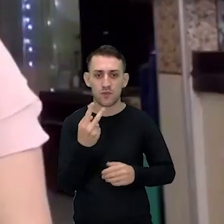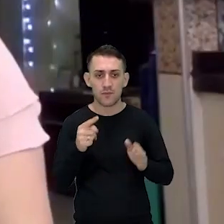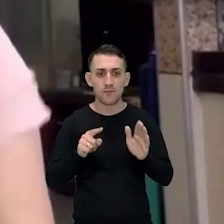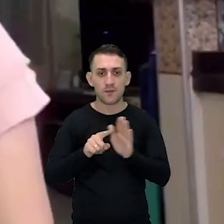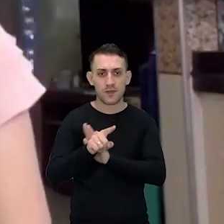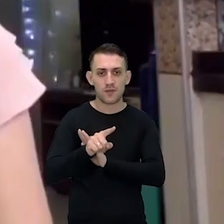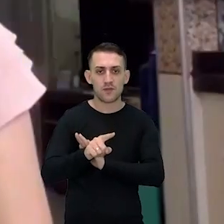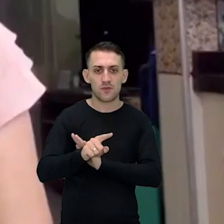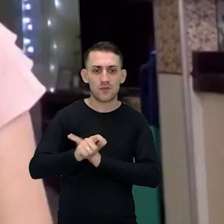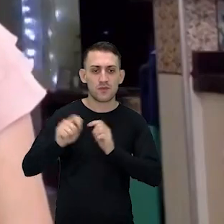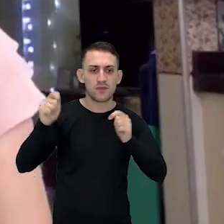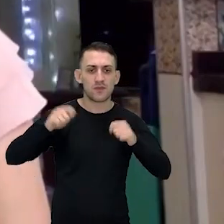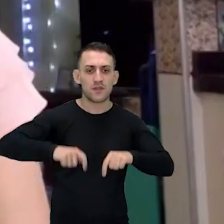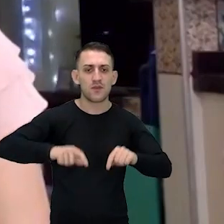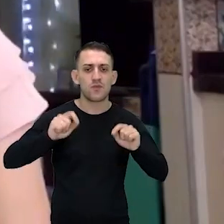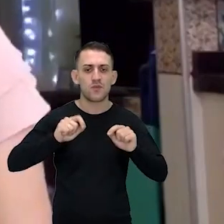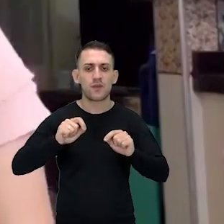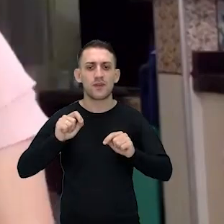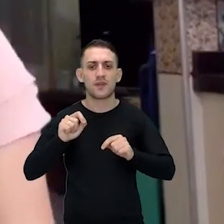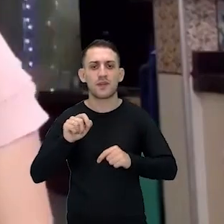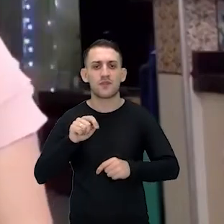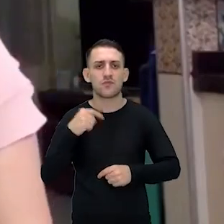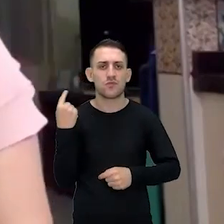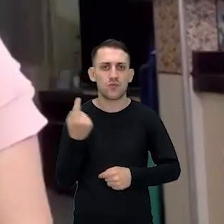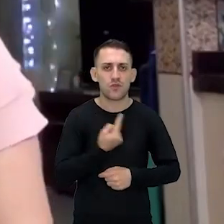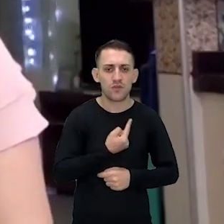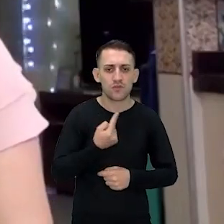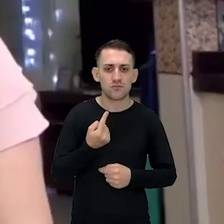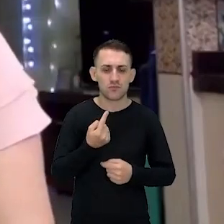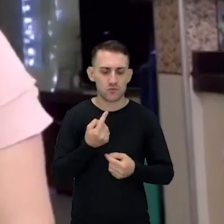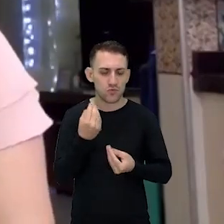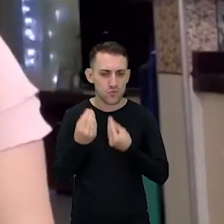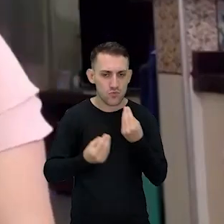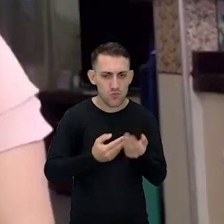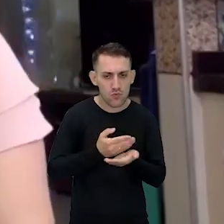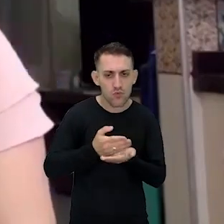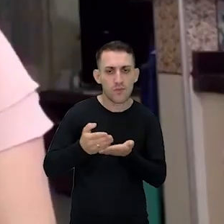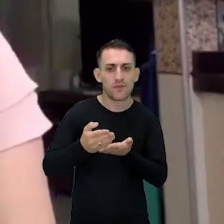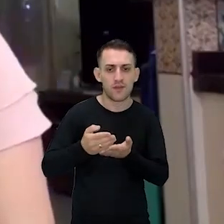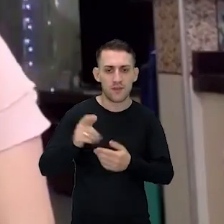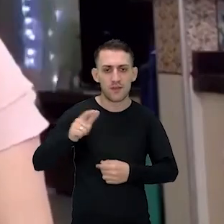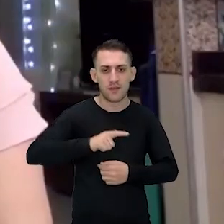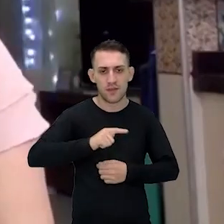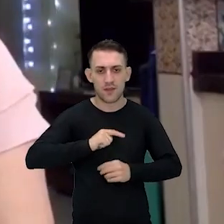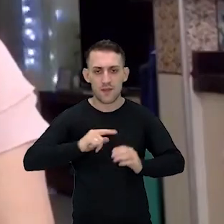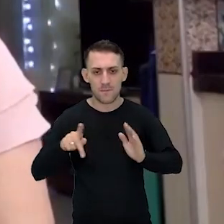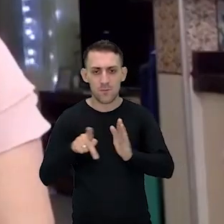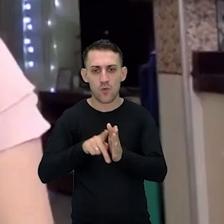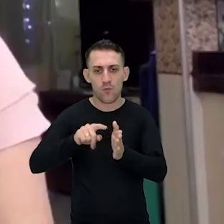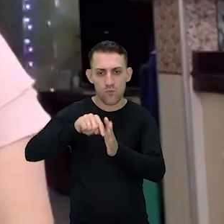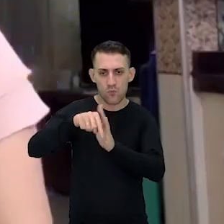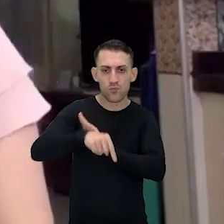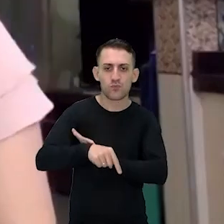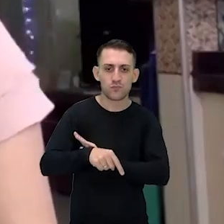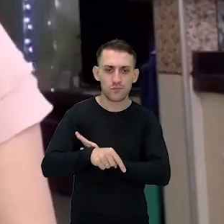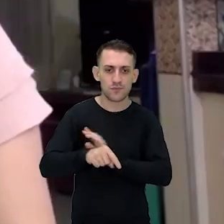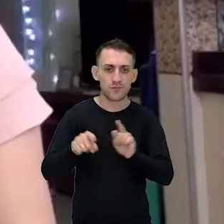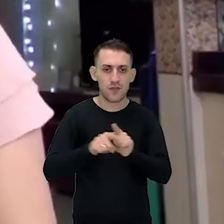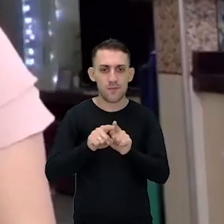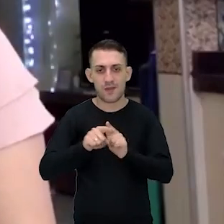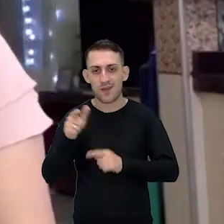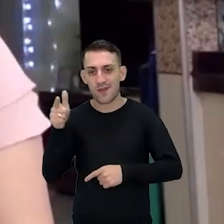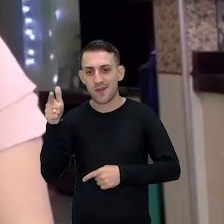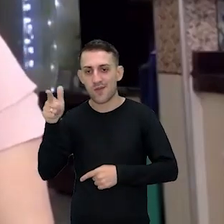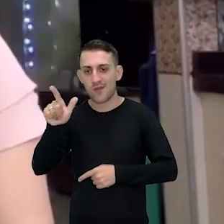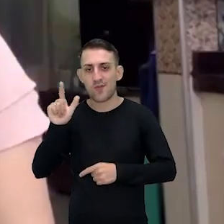questionamentos, eles podem servir como um ponto de partida, um ponto de aprofundamento, um ponto